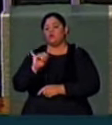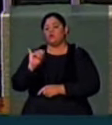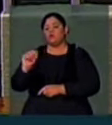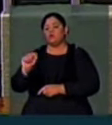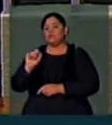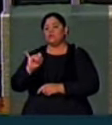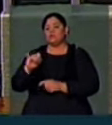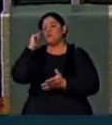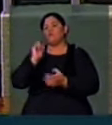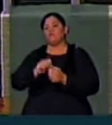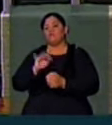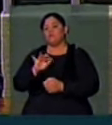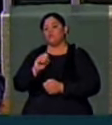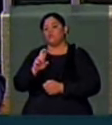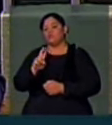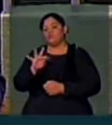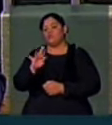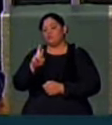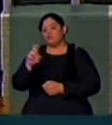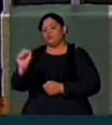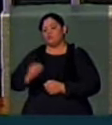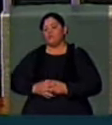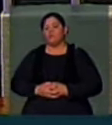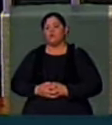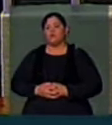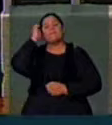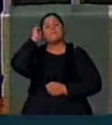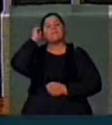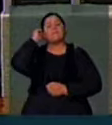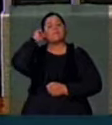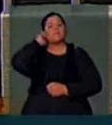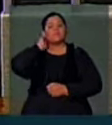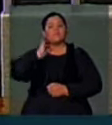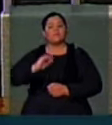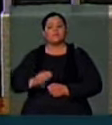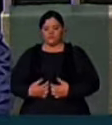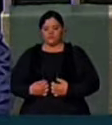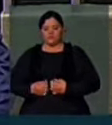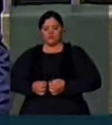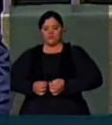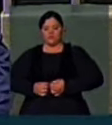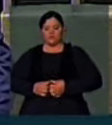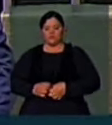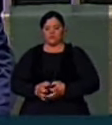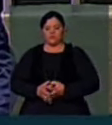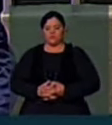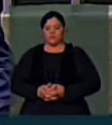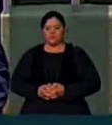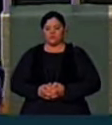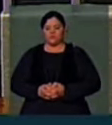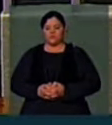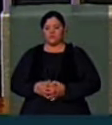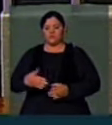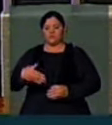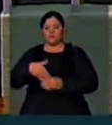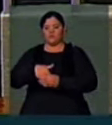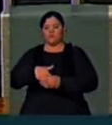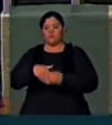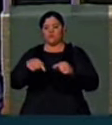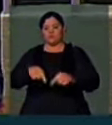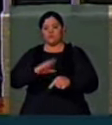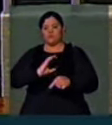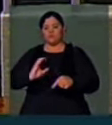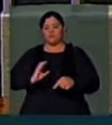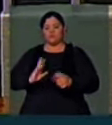punição dos torturadores, depois de aparelhar, logicamente, o judiciário, entre outras coisas. E eu, quando foi votada aqui a Comissão da Verdade,